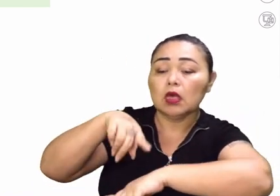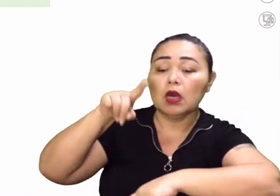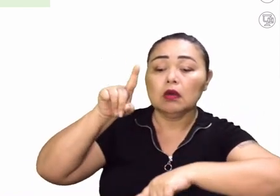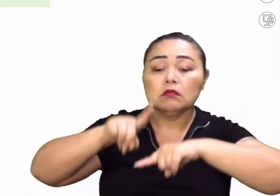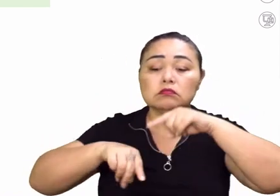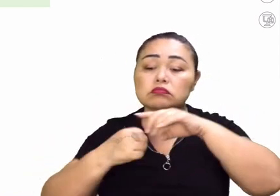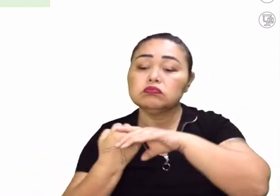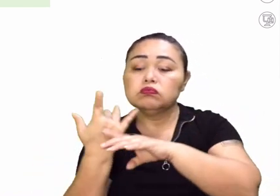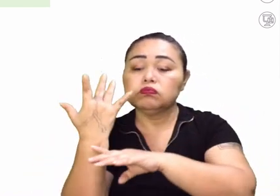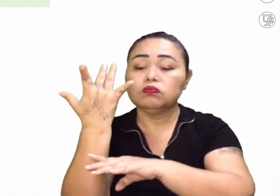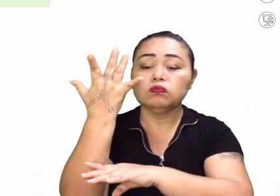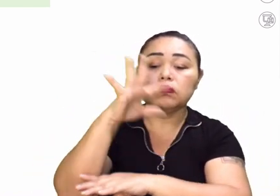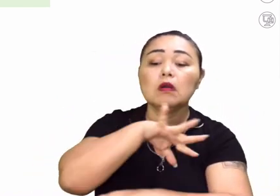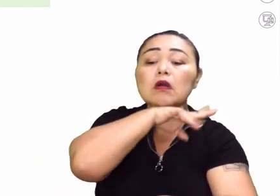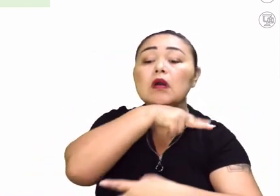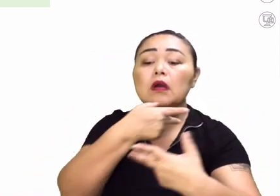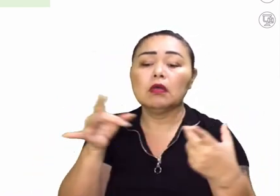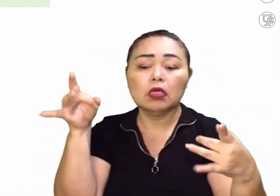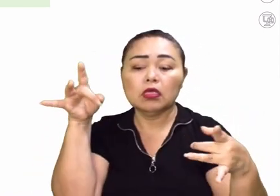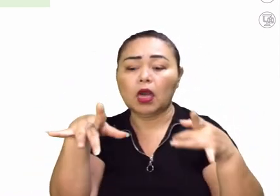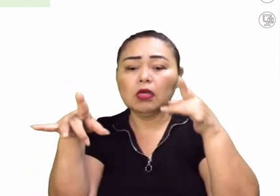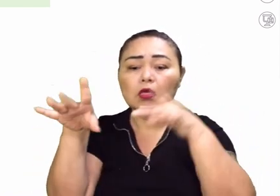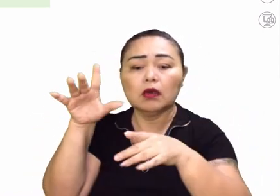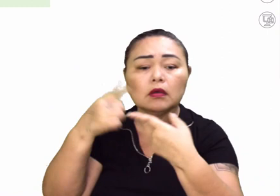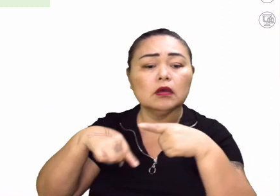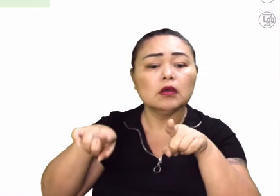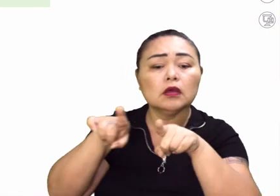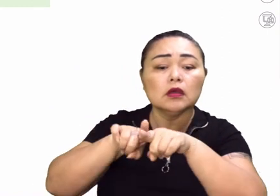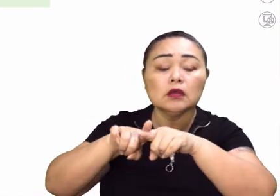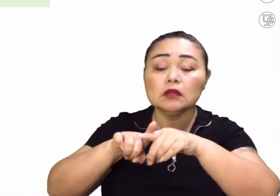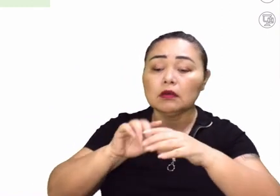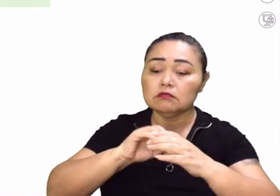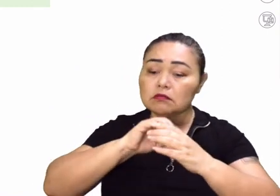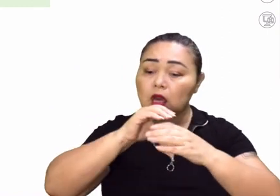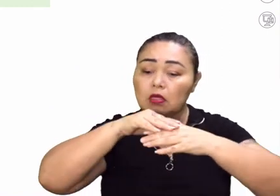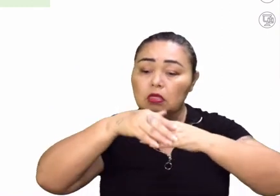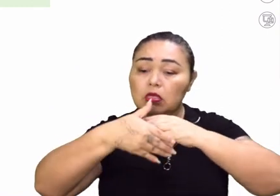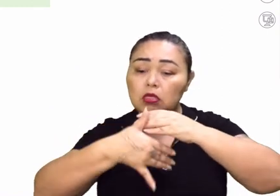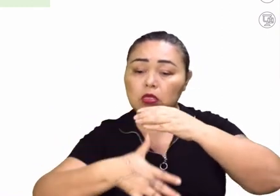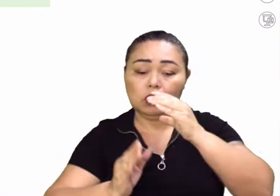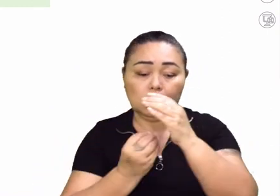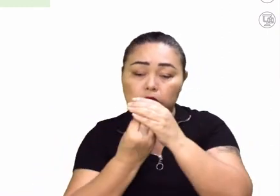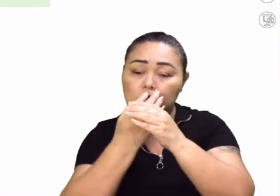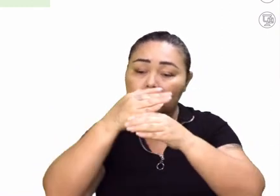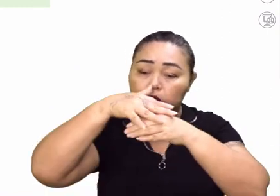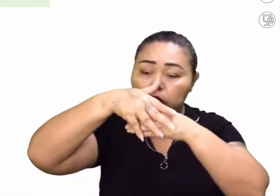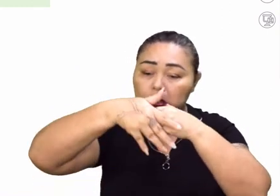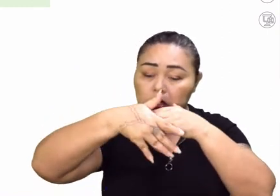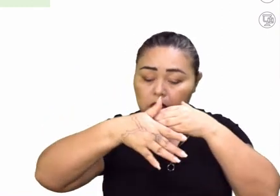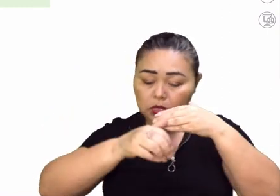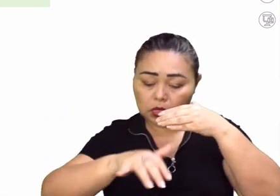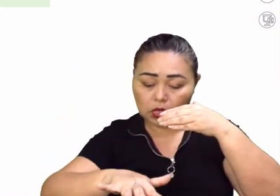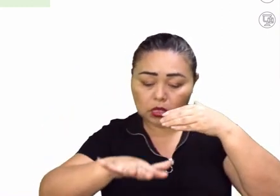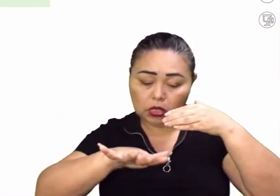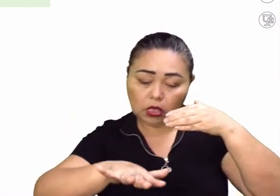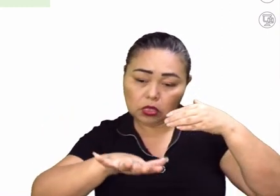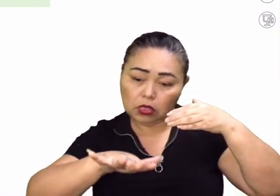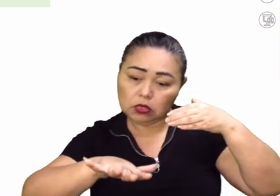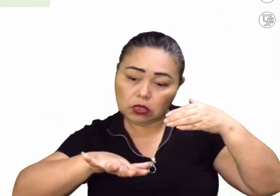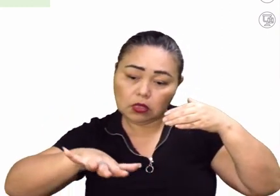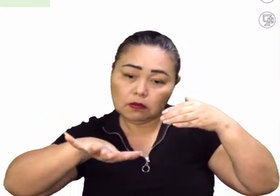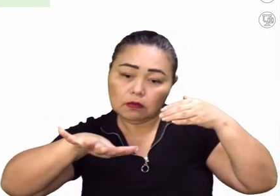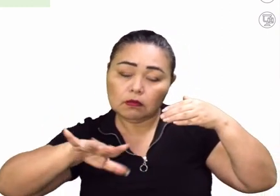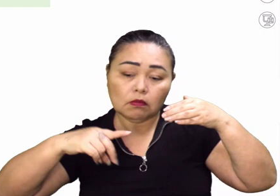animais e também de camada de lavas vulcânicas que se depositaram durante ao longo do período de tempo no